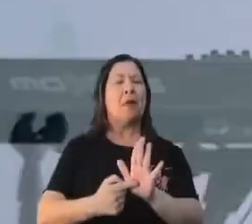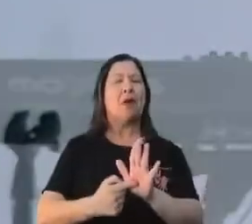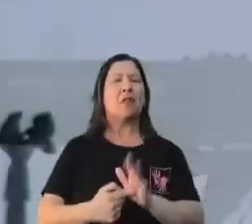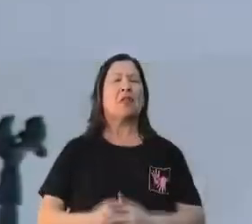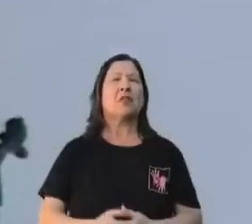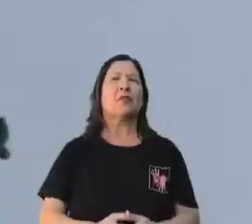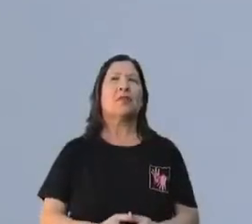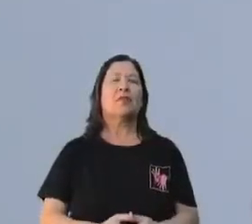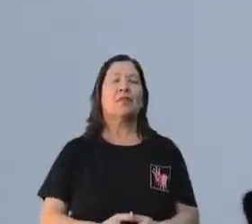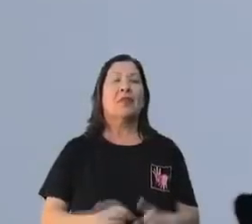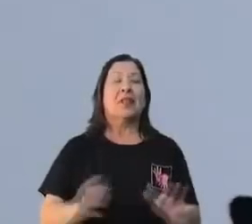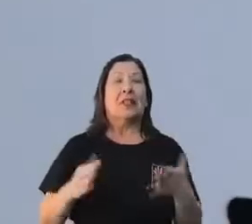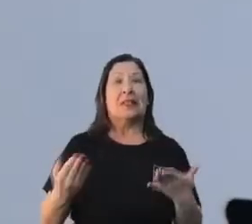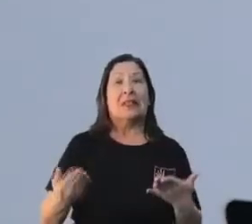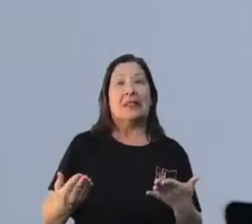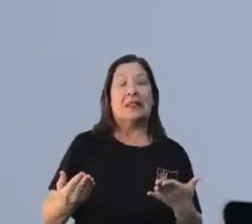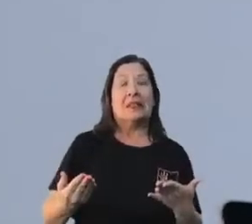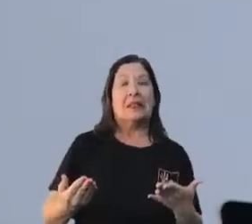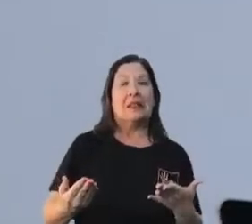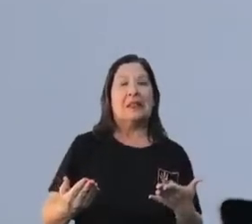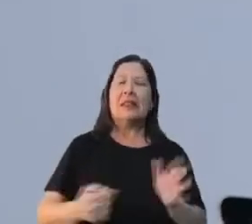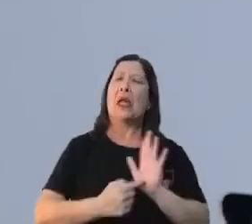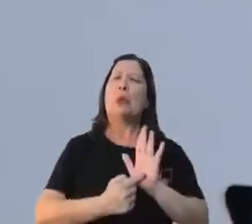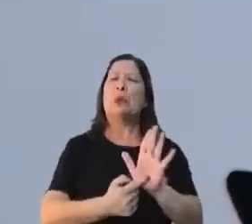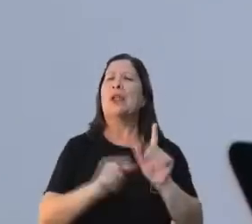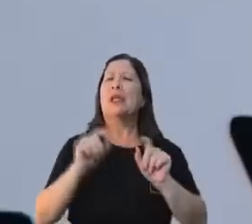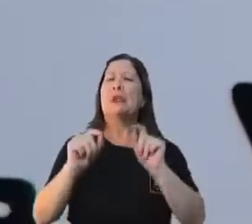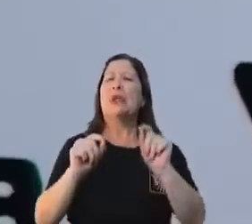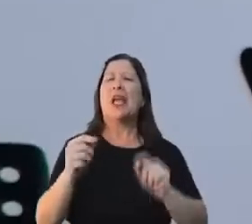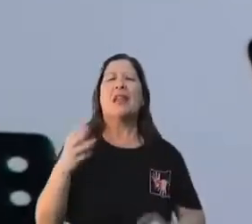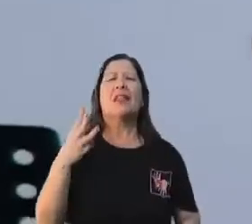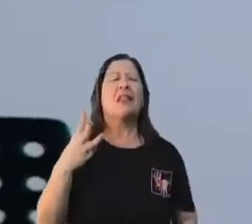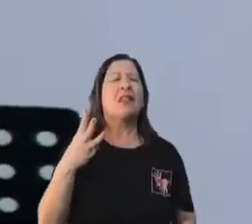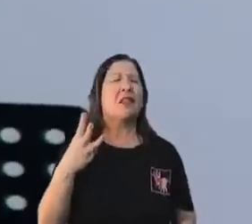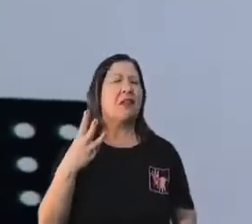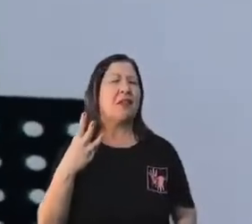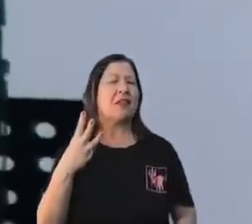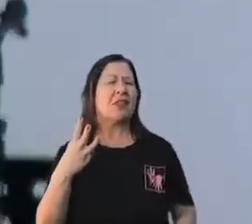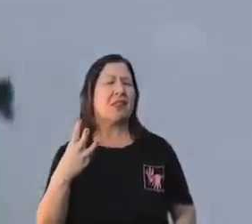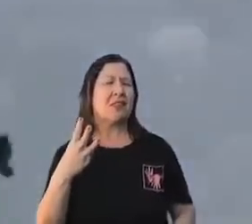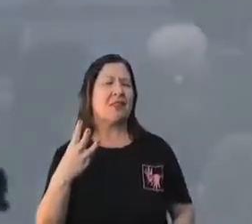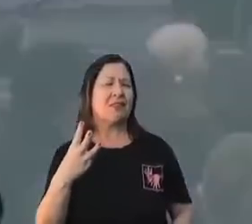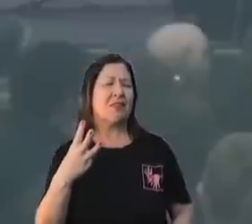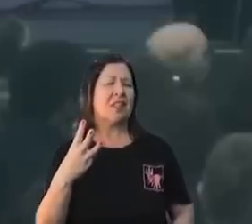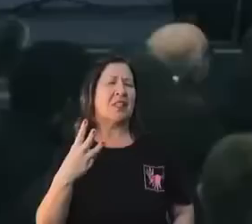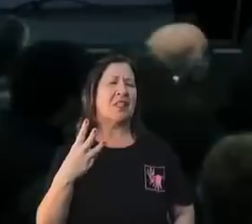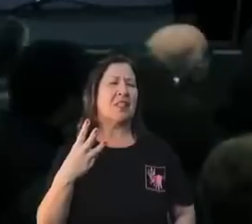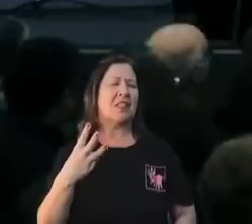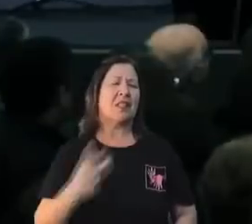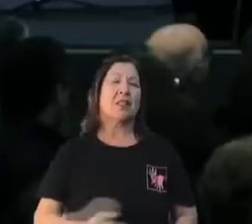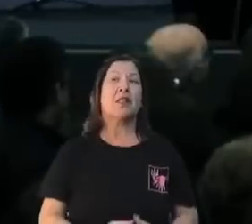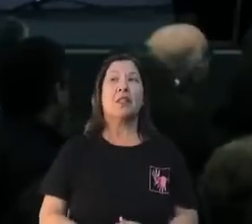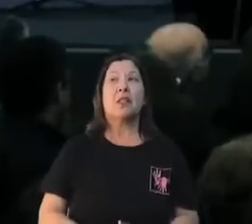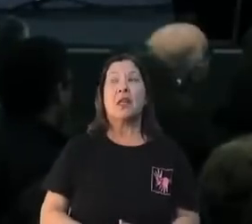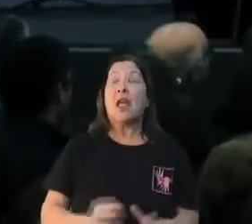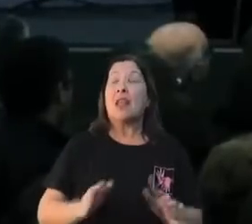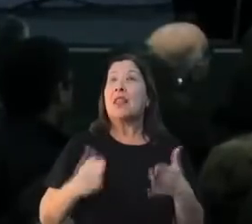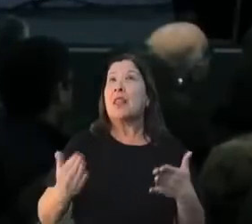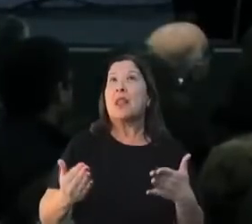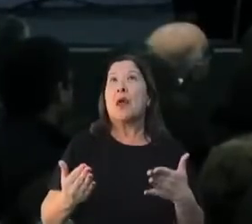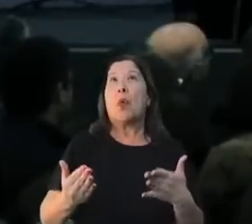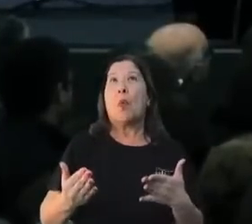aparece 3 vezes nos evangelhos. E nas 3 vezes que ela aparece no evangelho, ela está aos pés de